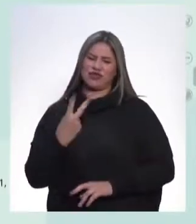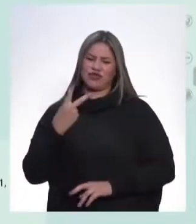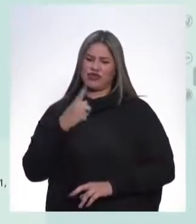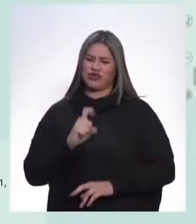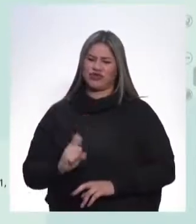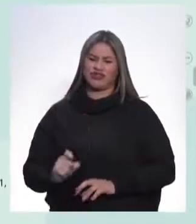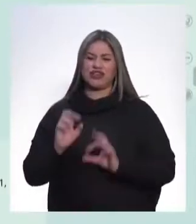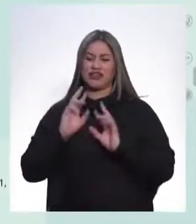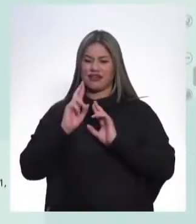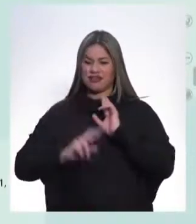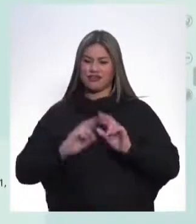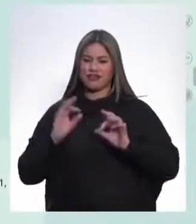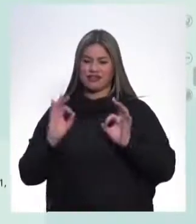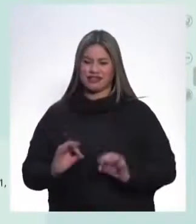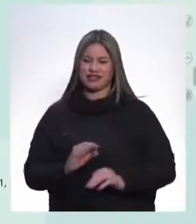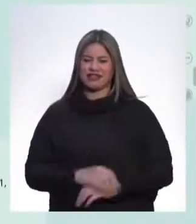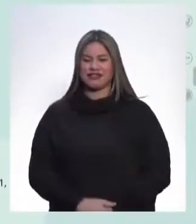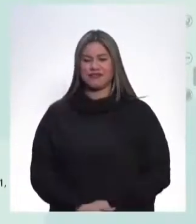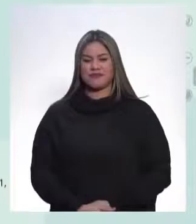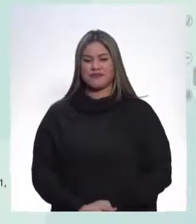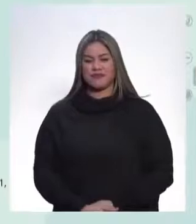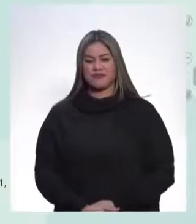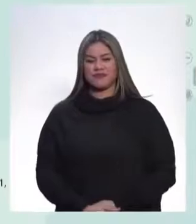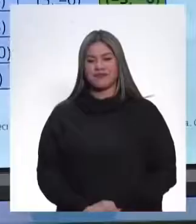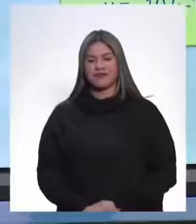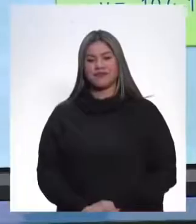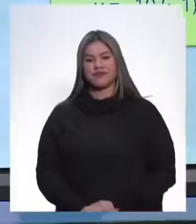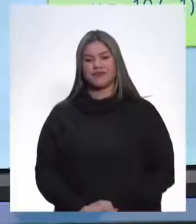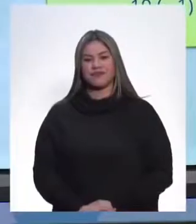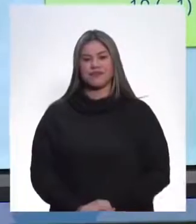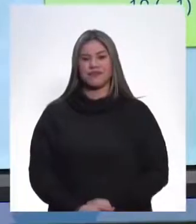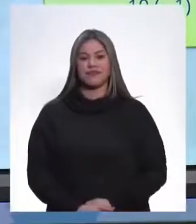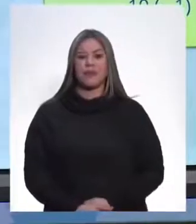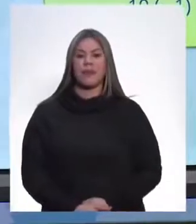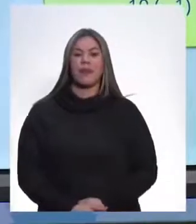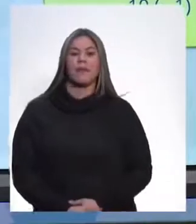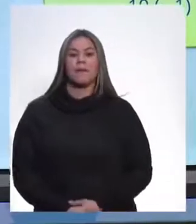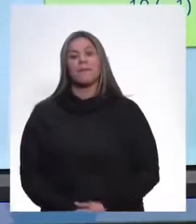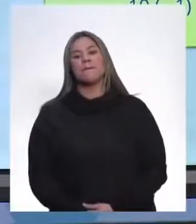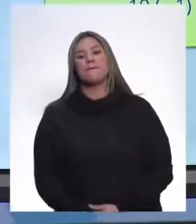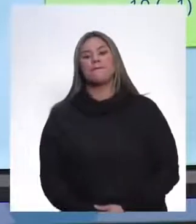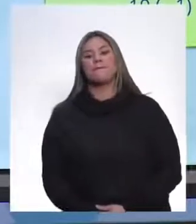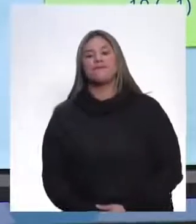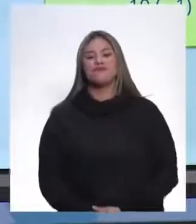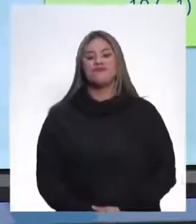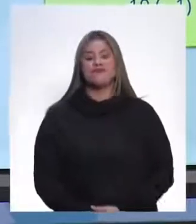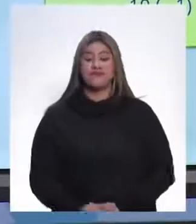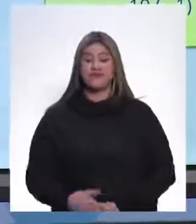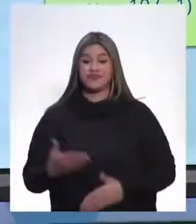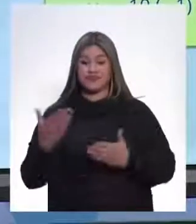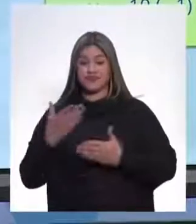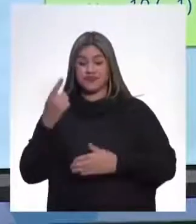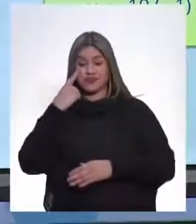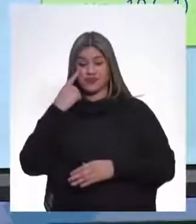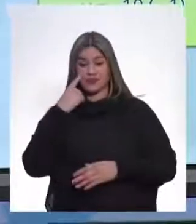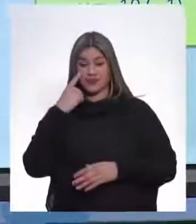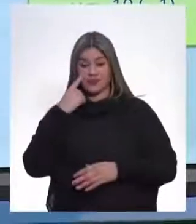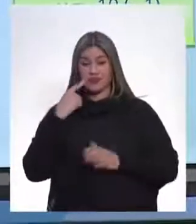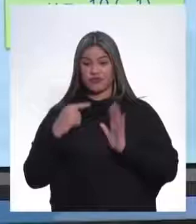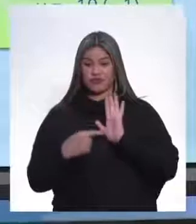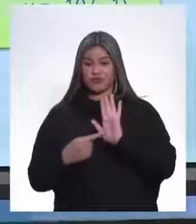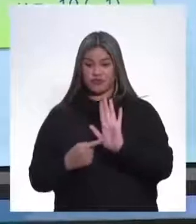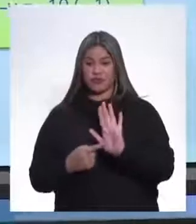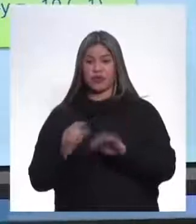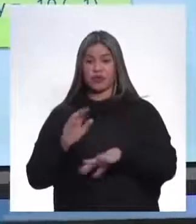resposta certinha. Pois é. Agora, observe o que eu vou trazer para vocês e eu vou fazer essa conta com vocês, tá bom,